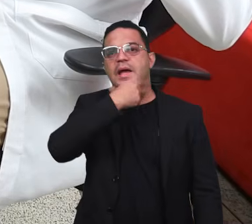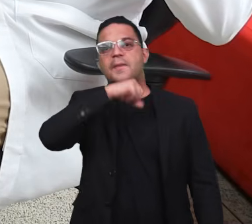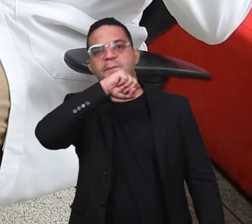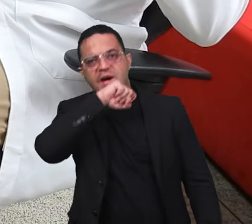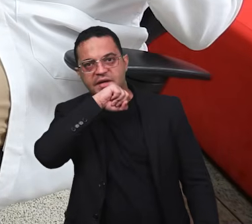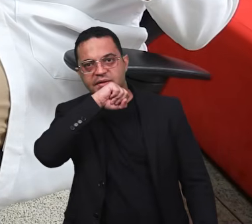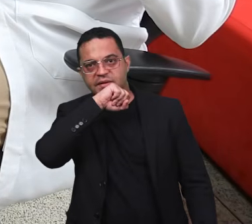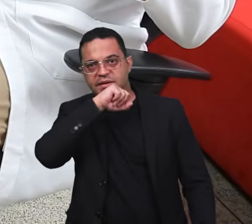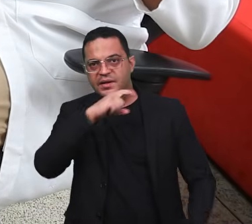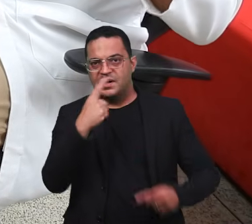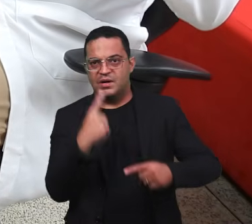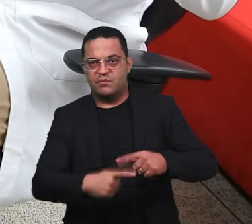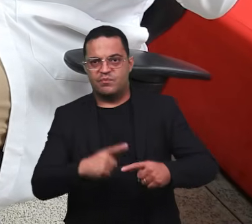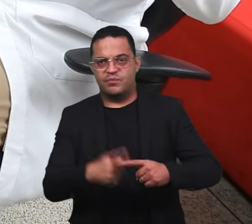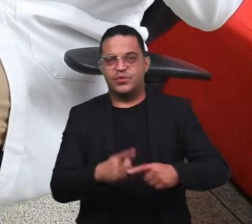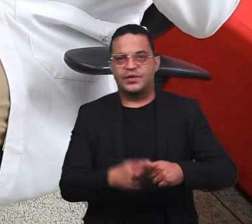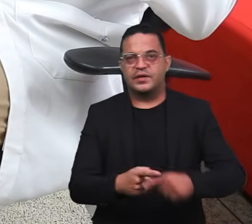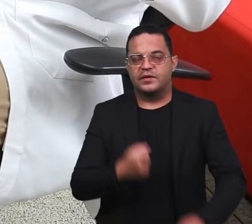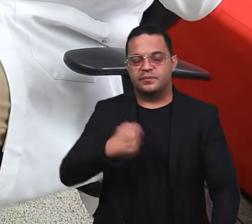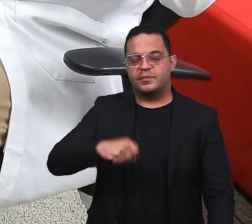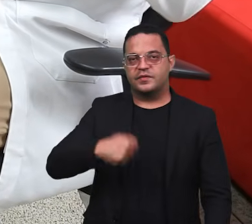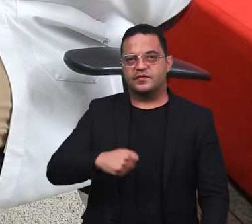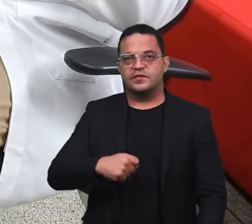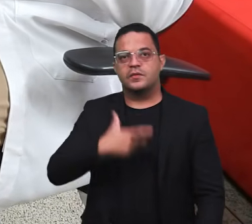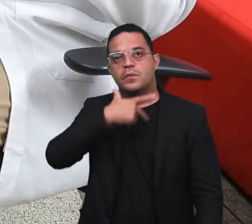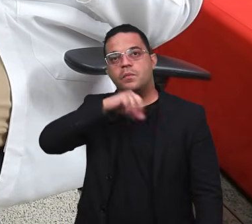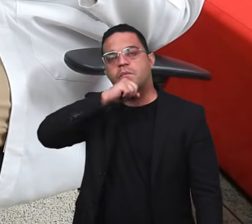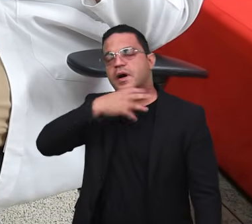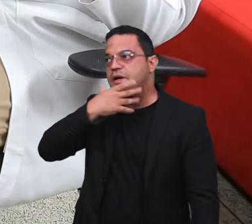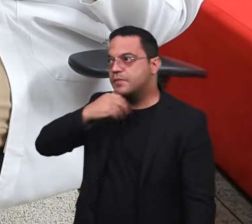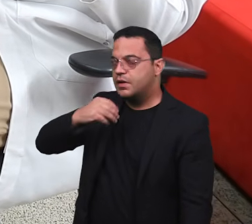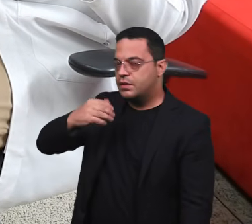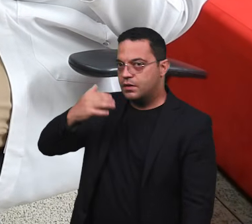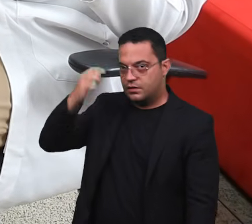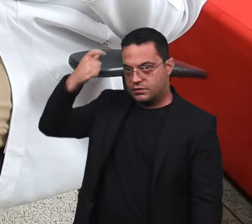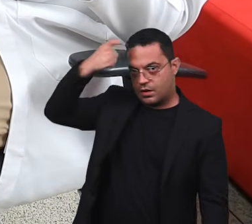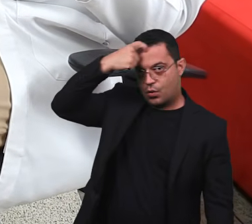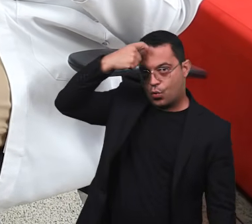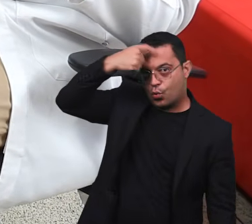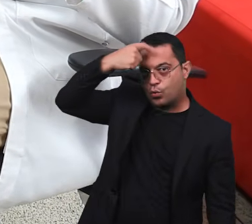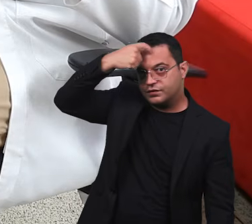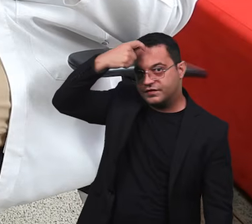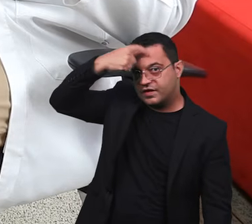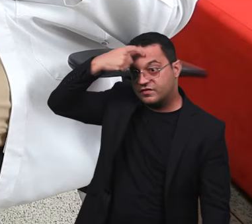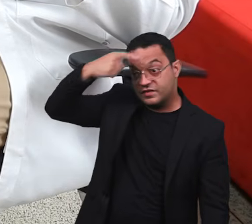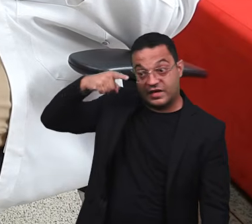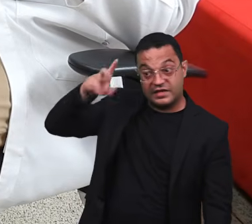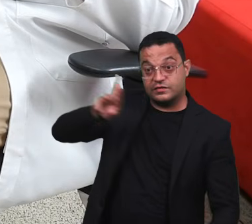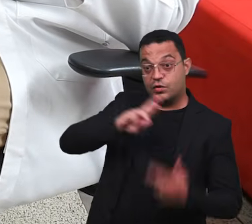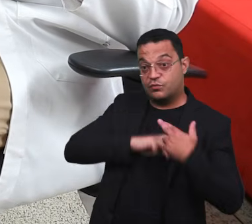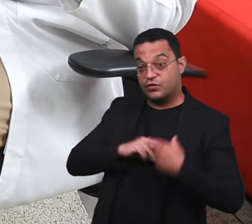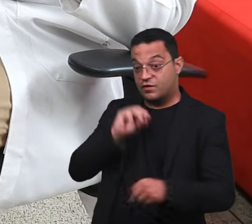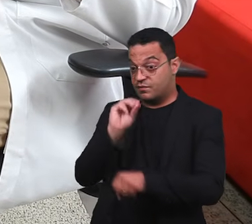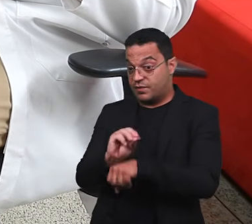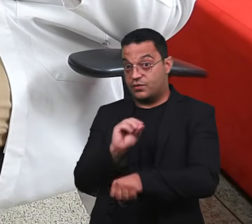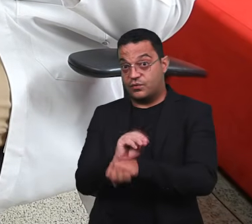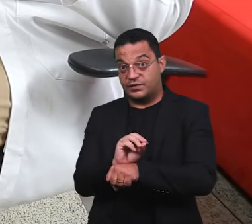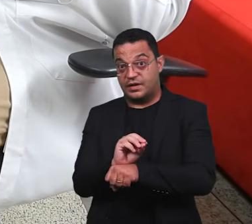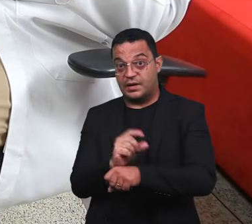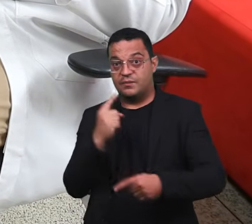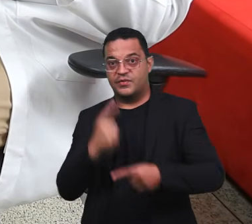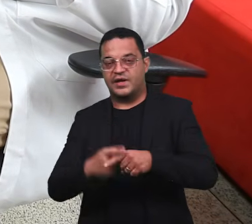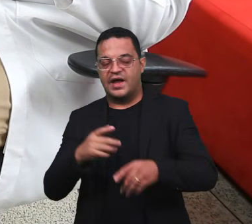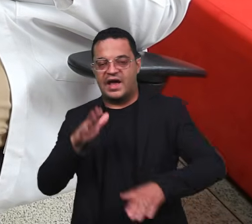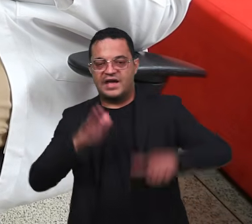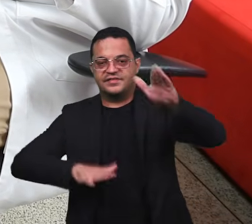lugar totalmente, nós vamos deixar solto, aqui estão seguras. Não. A criança ela vai ali naquela árvore ali, vai naquele mato